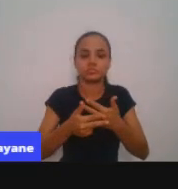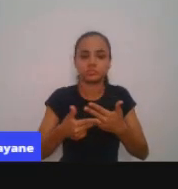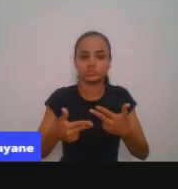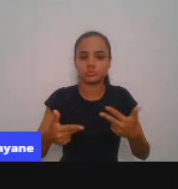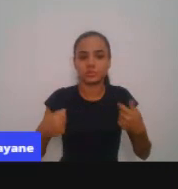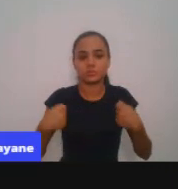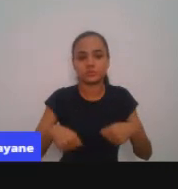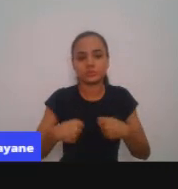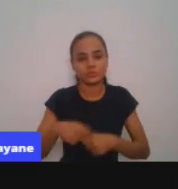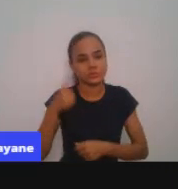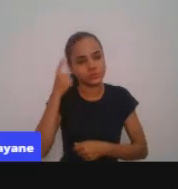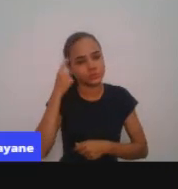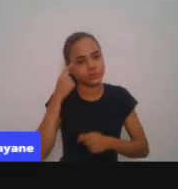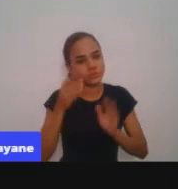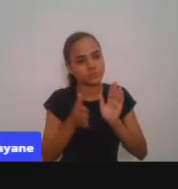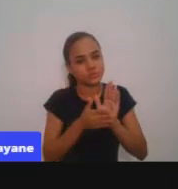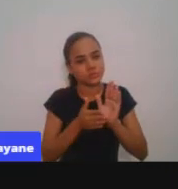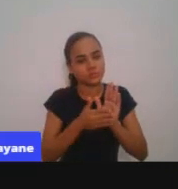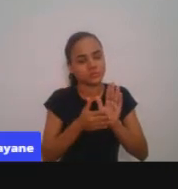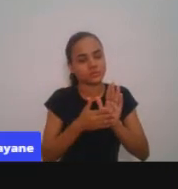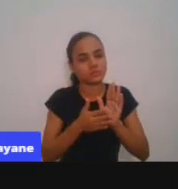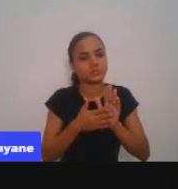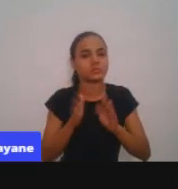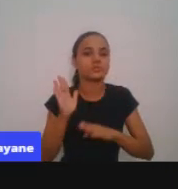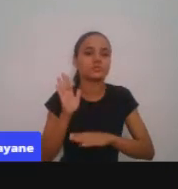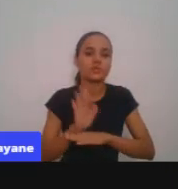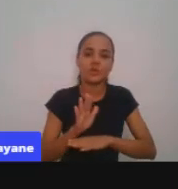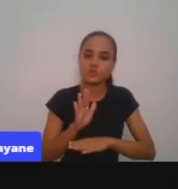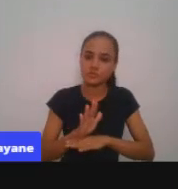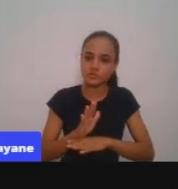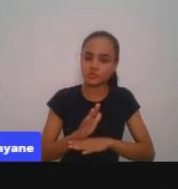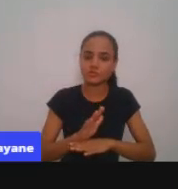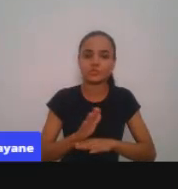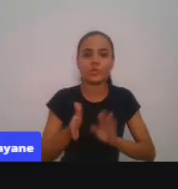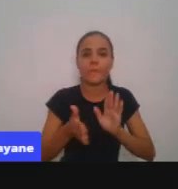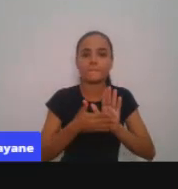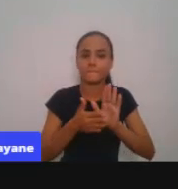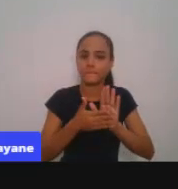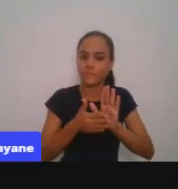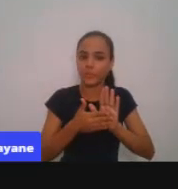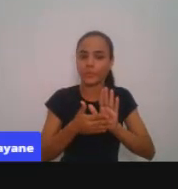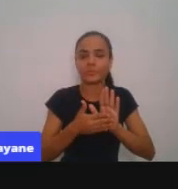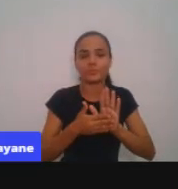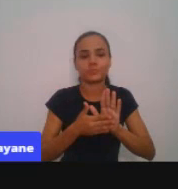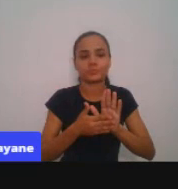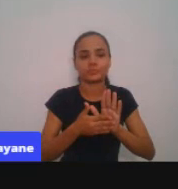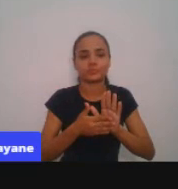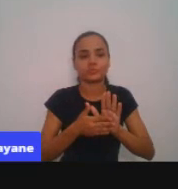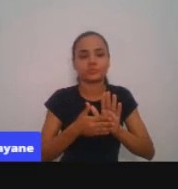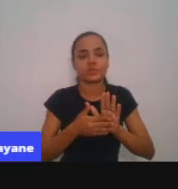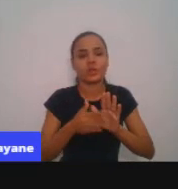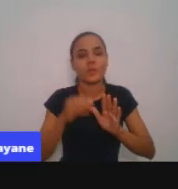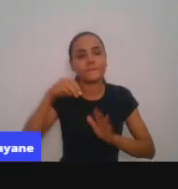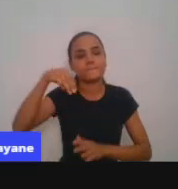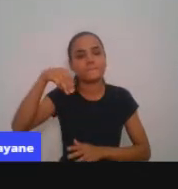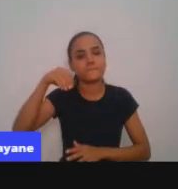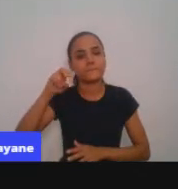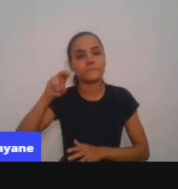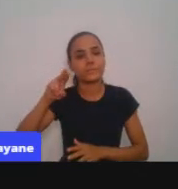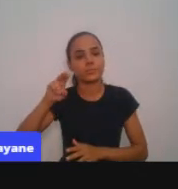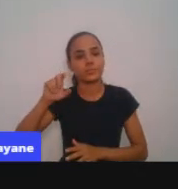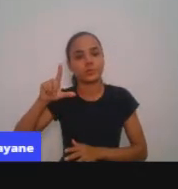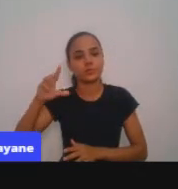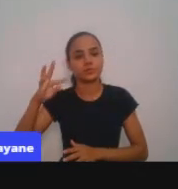de contemplar essas múltiplas linguagens. As crianças precisam disso para se desenvolver, para que seu desenvolvimento